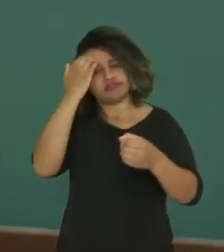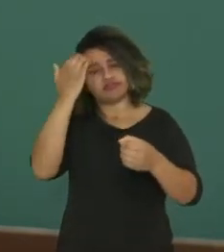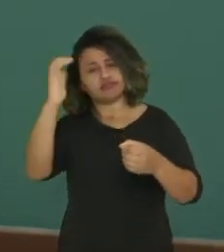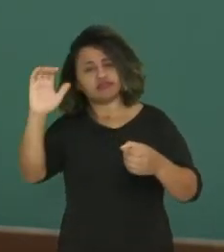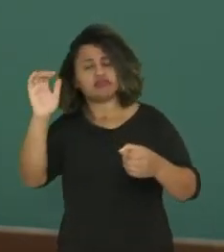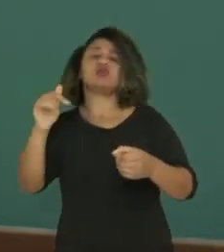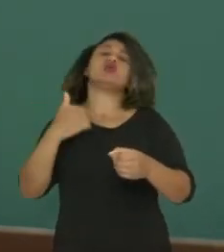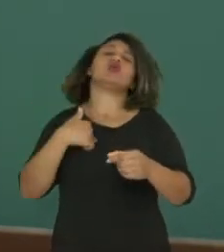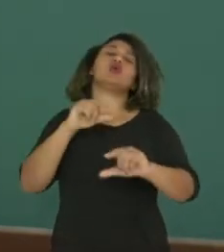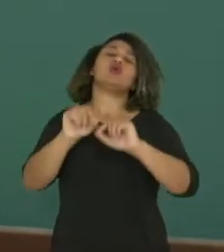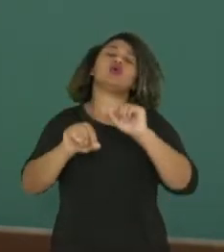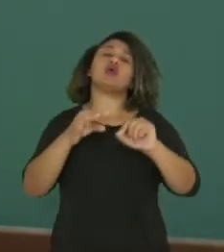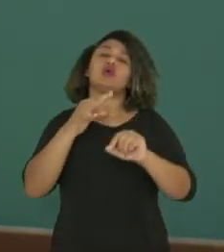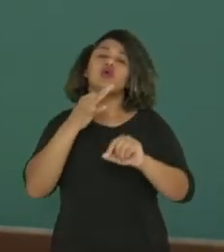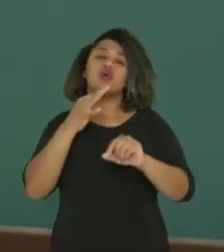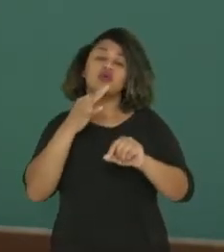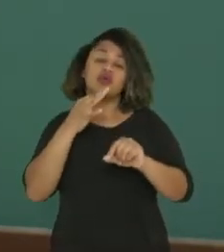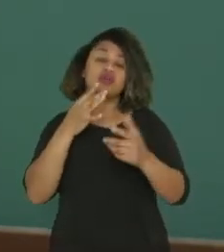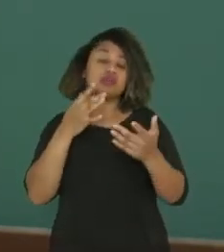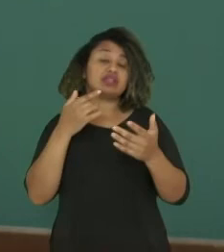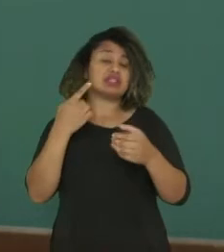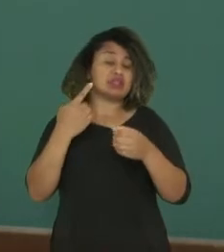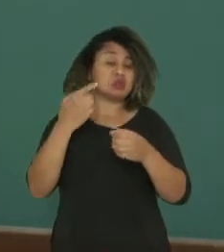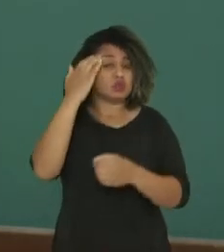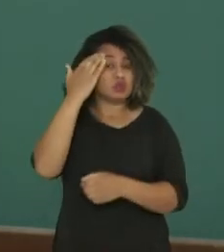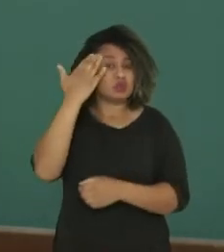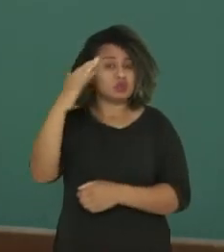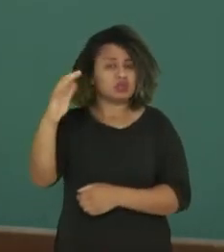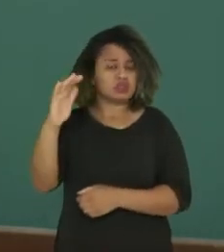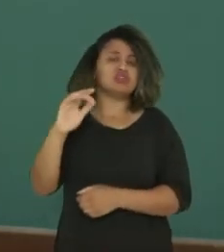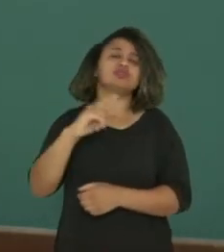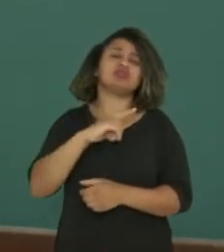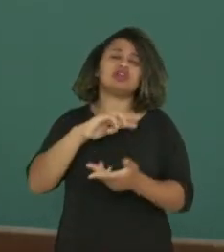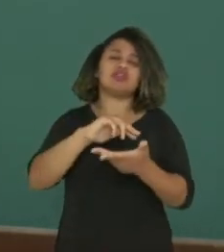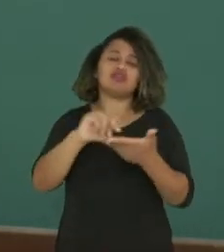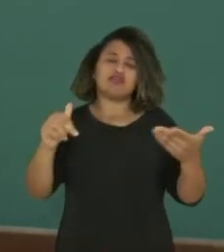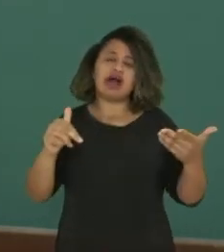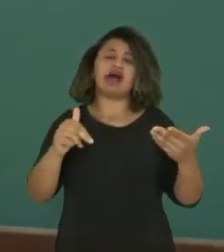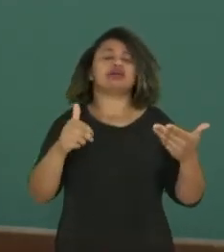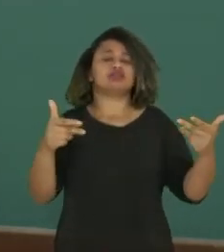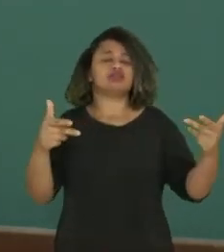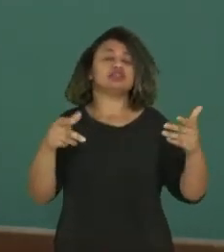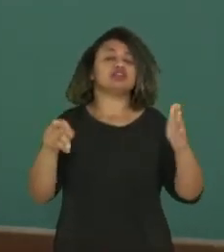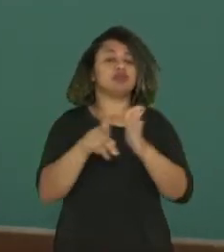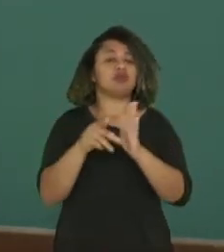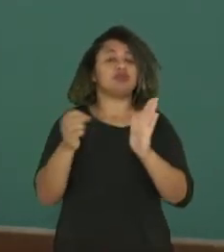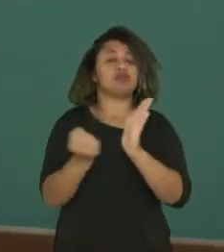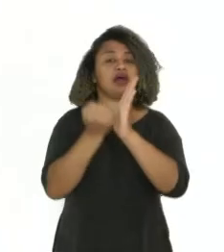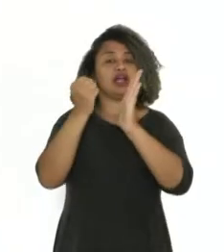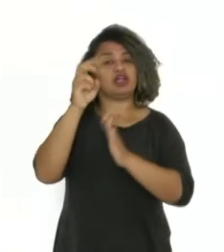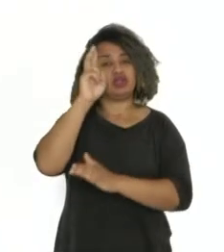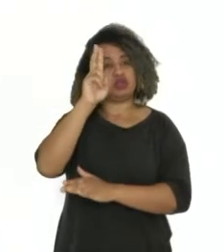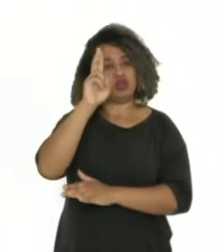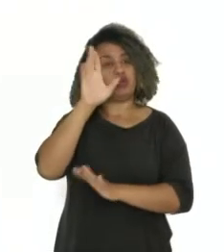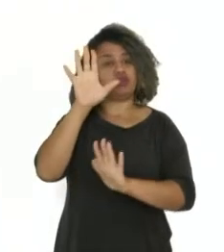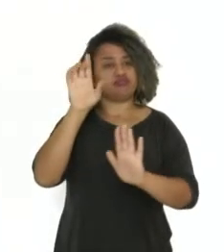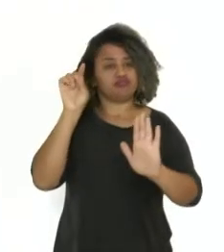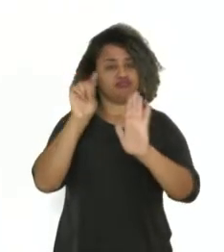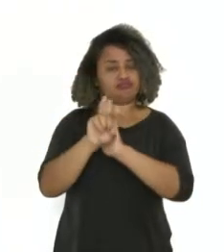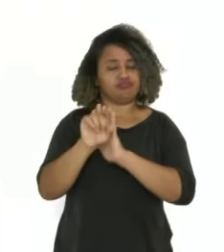conhecer justamente aí. Curitiba é uma das cidades que tem bastante patrimônio histórico. Observem aqui o questionamento,